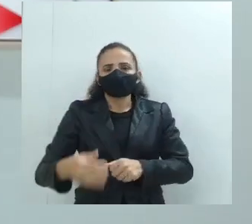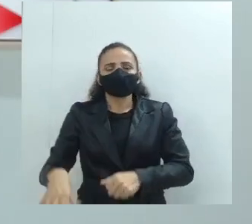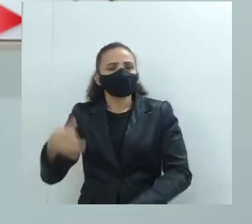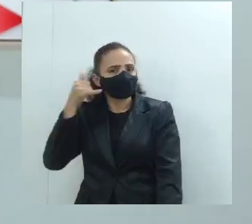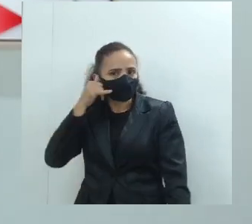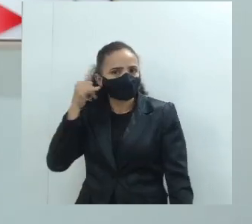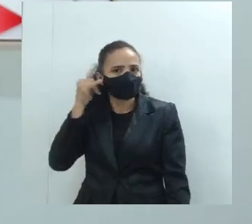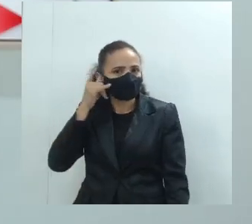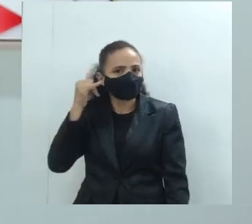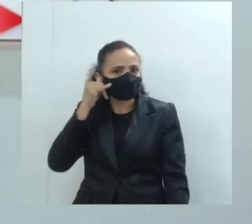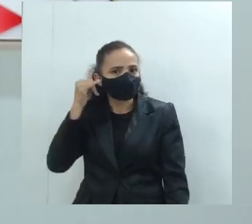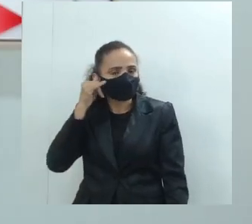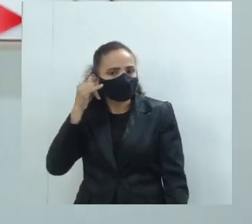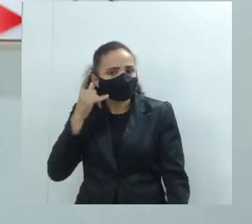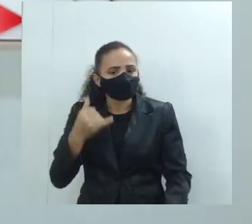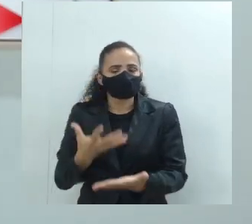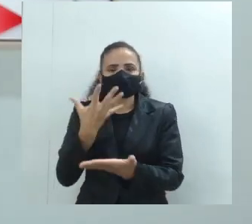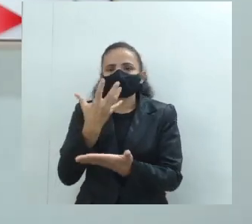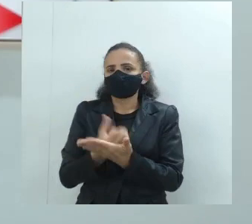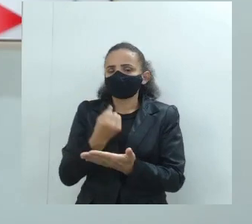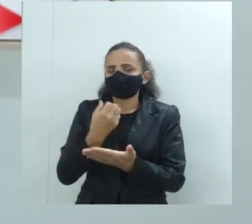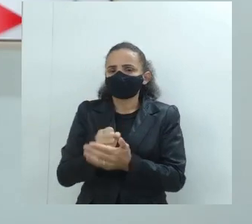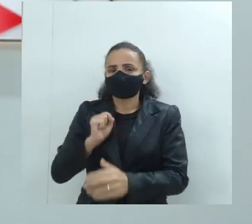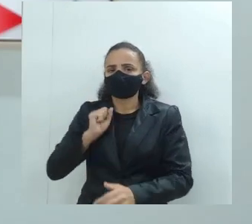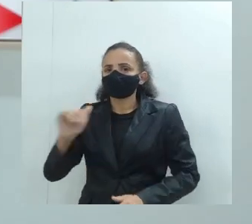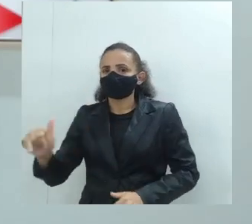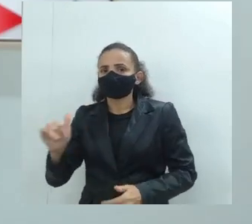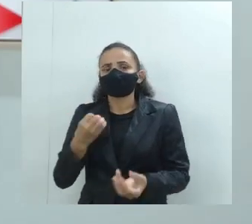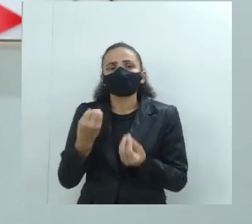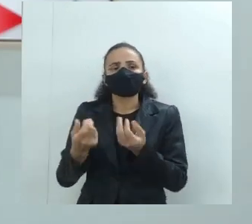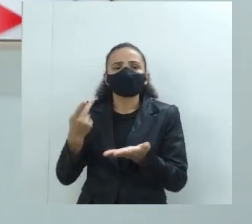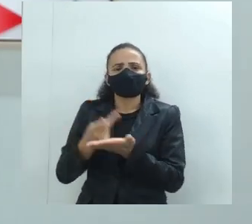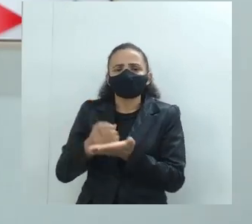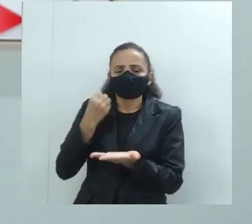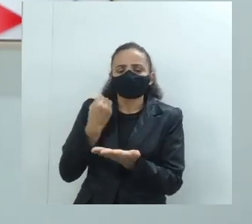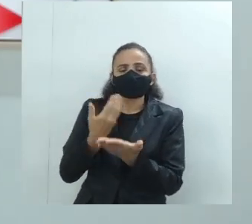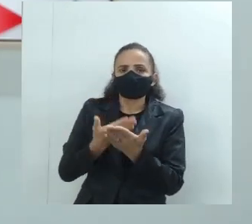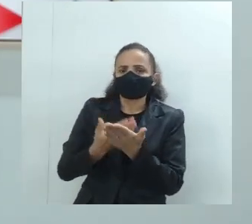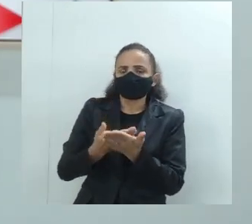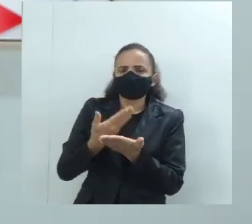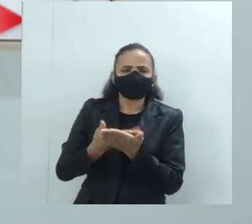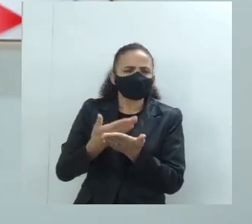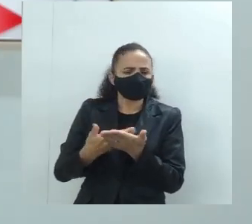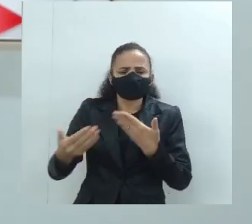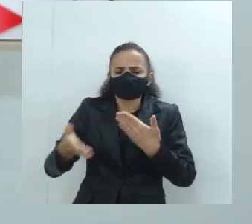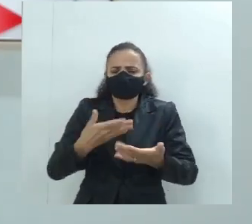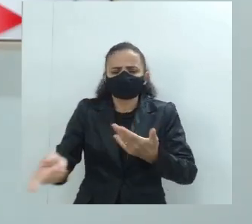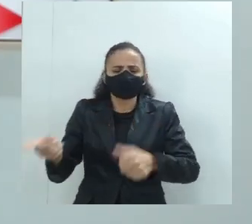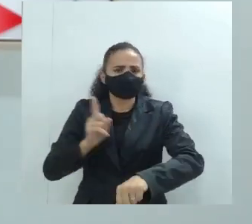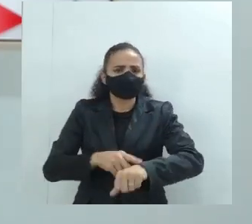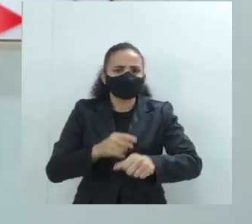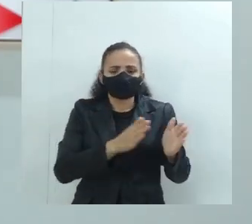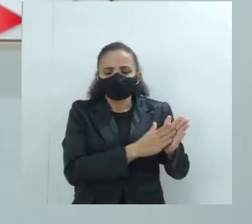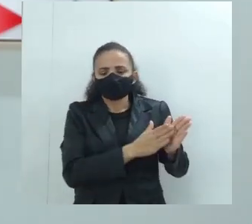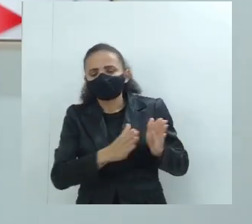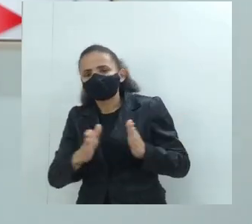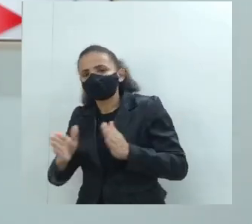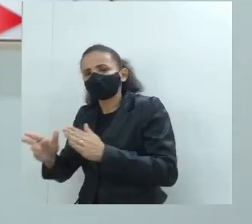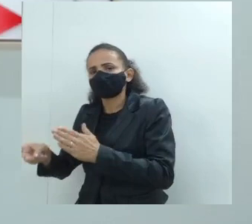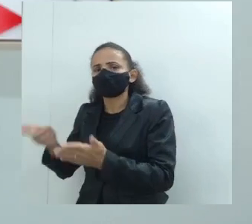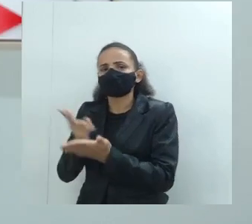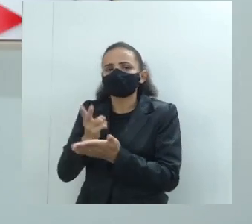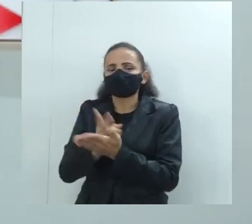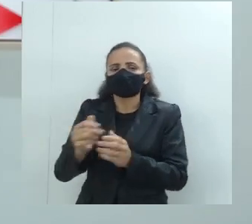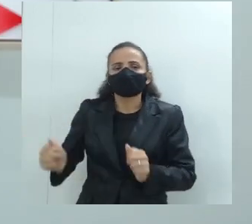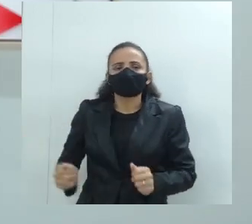celular, baixe o aplicativo, conecta aí, que quer assistir nossas aulas em qualquer lugar, qualquer tempo. Não se preocupa, vamos estar sempre